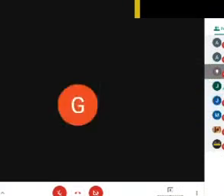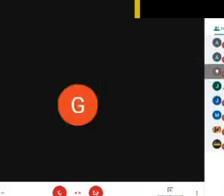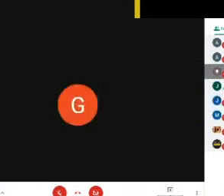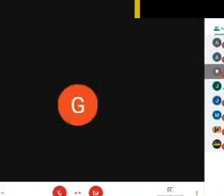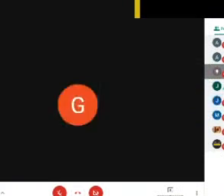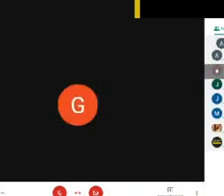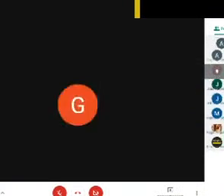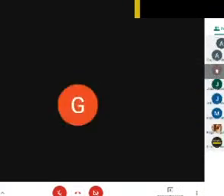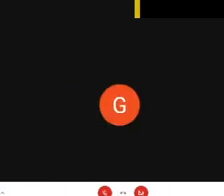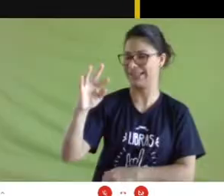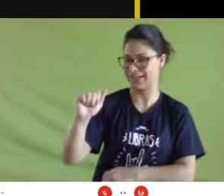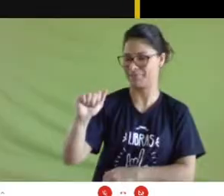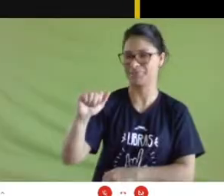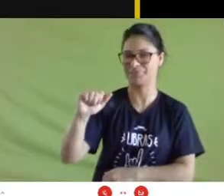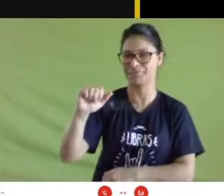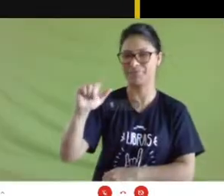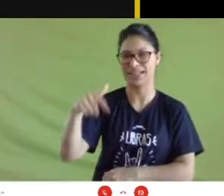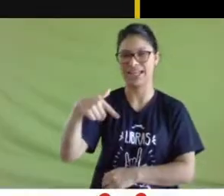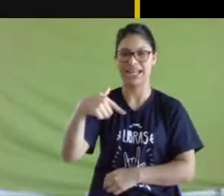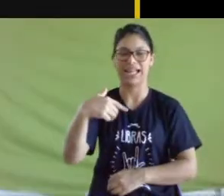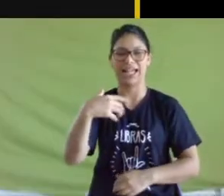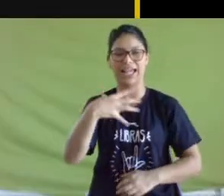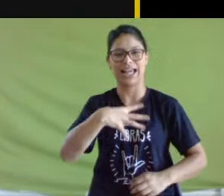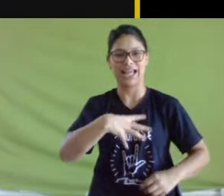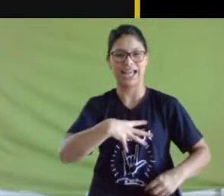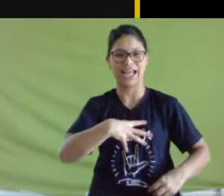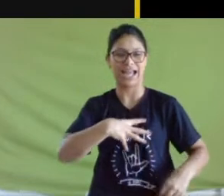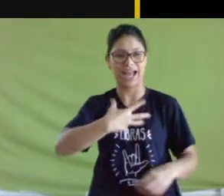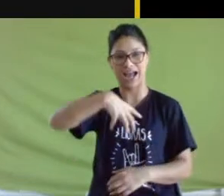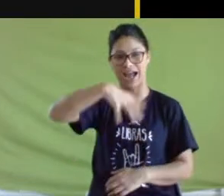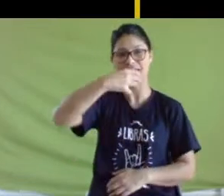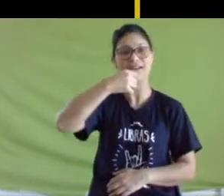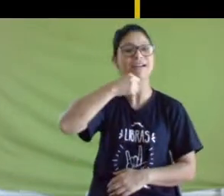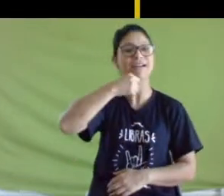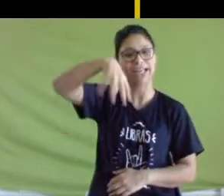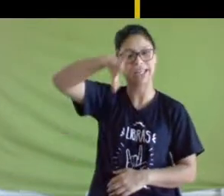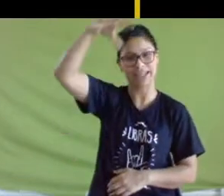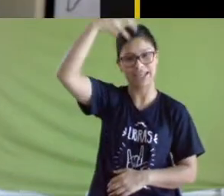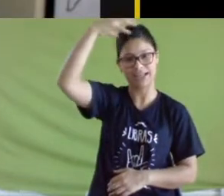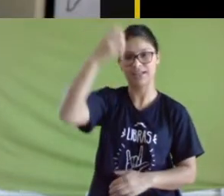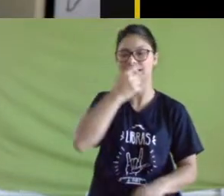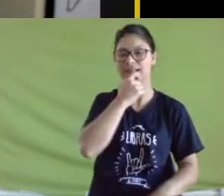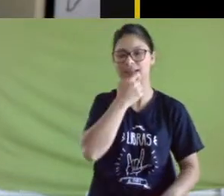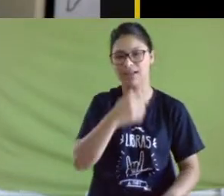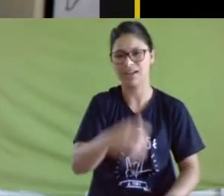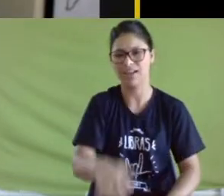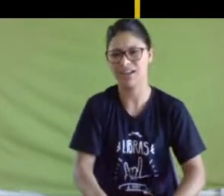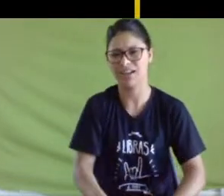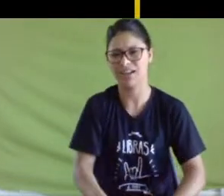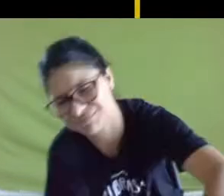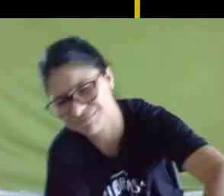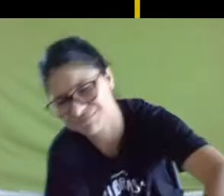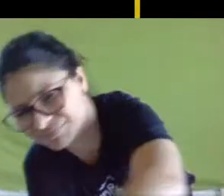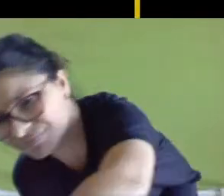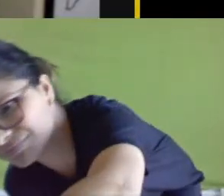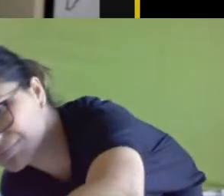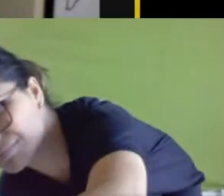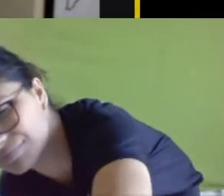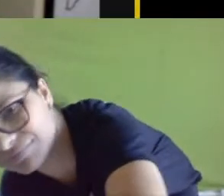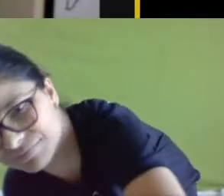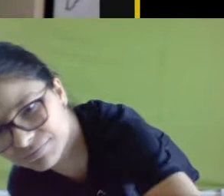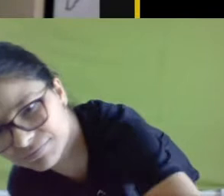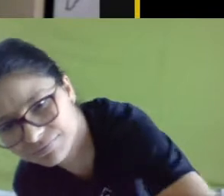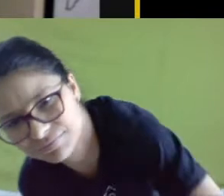II. Ou seja, se ele é um anglicano ou se ele é um católico que morreu. Então, aí também